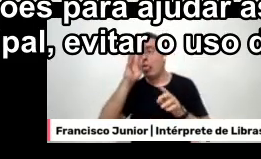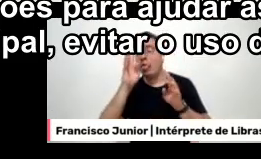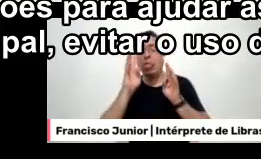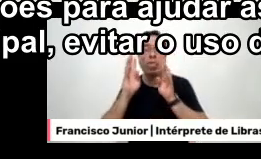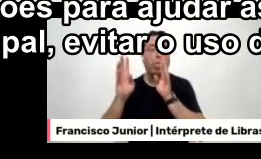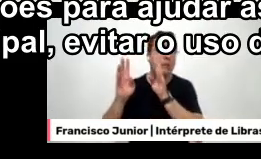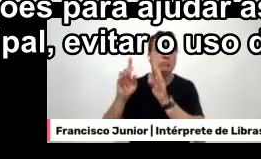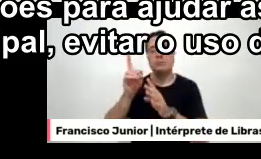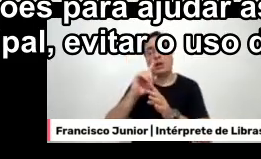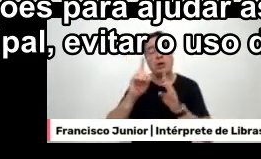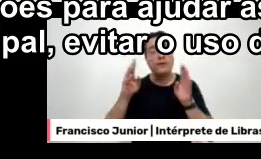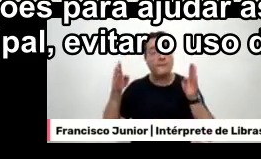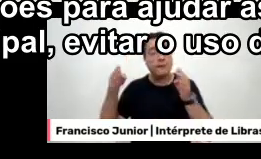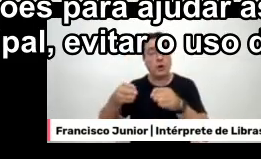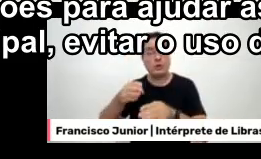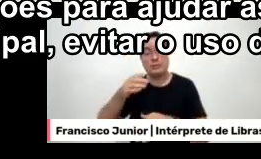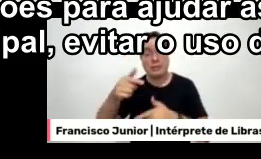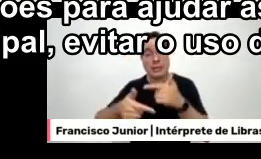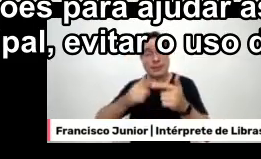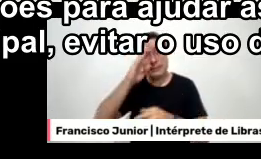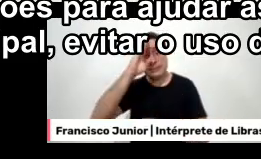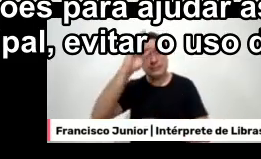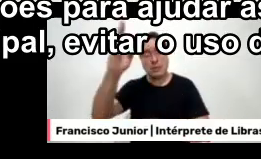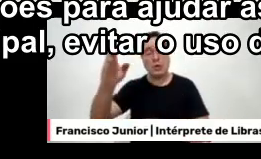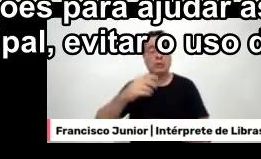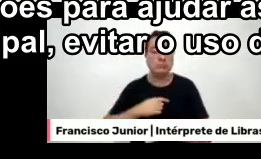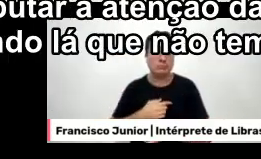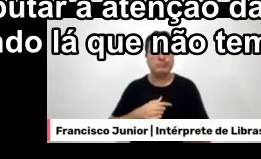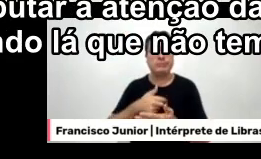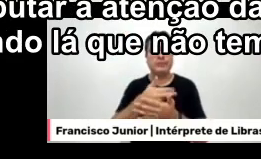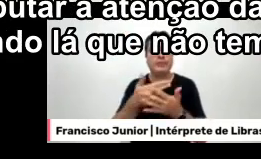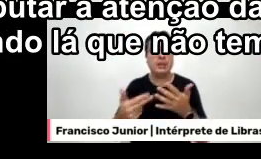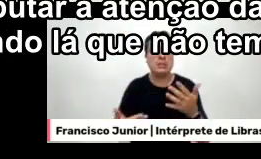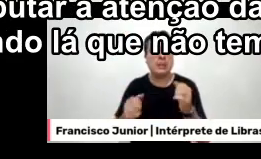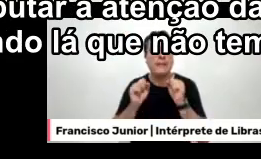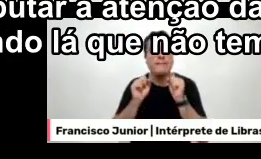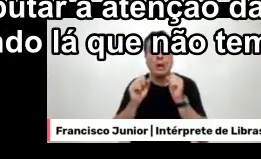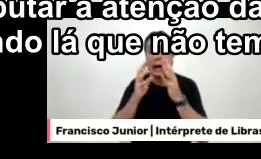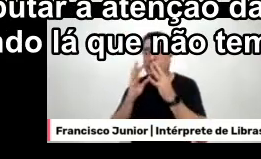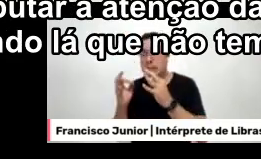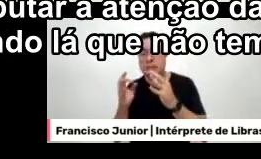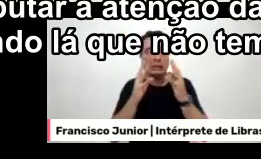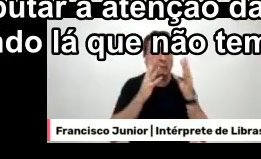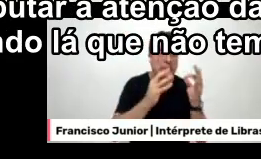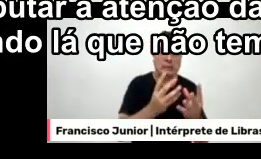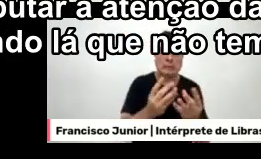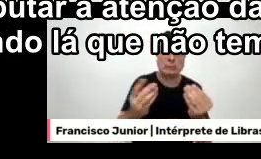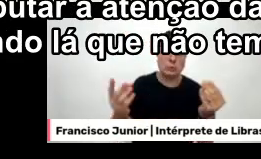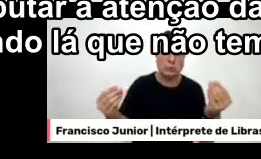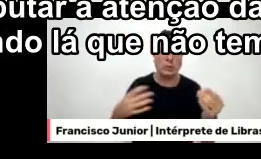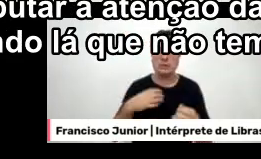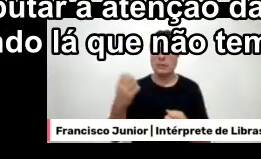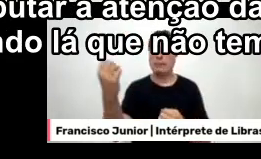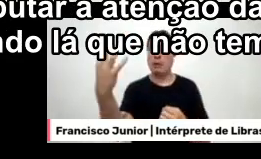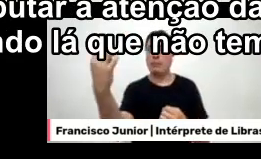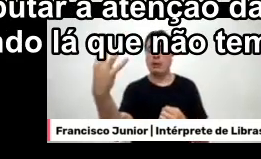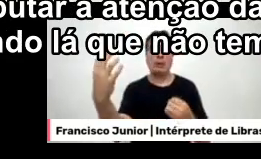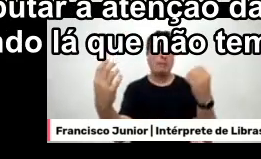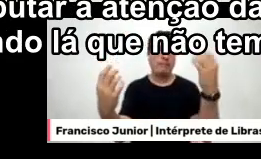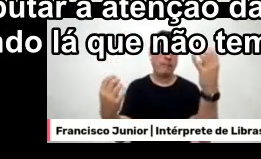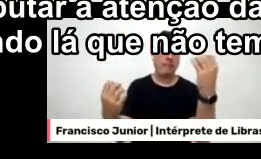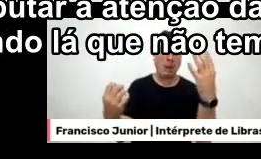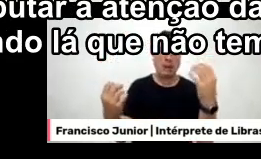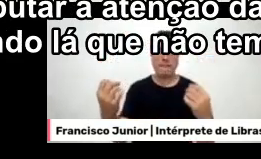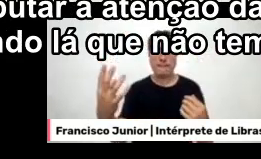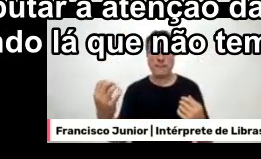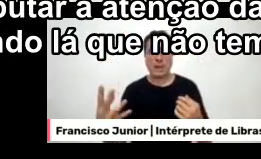na tarefa principal, evitar o uso de elementos que possam disputar a atenção da pessoa, aquele pop-up brilhando lá, que não